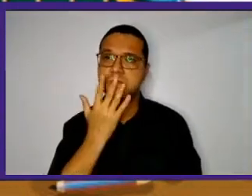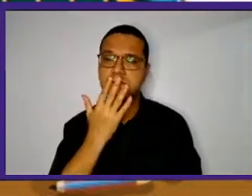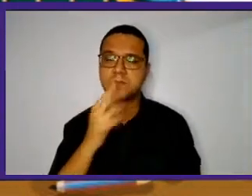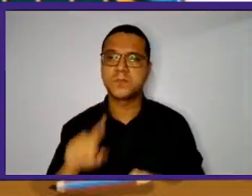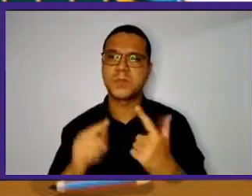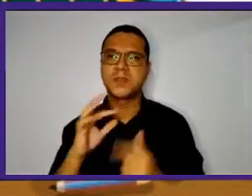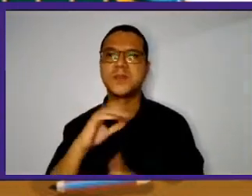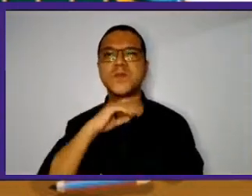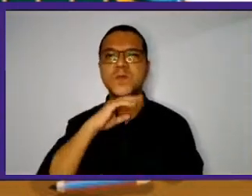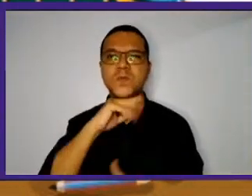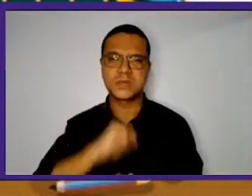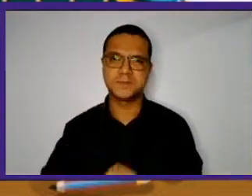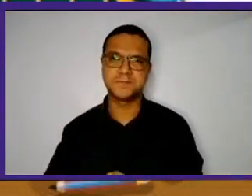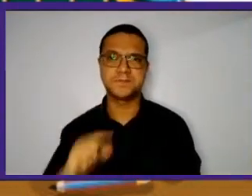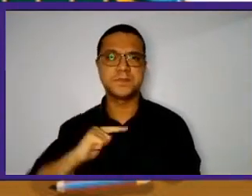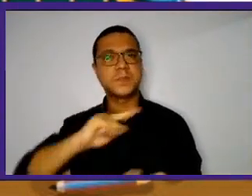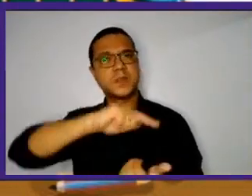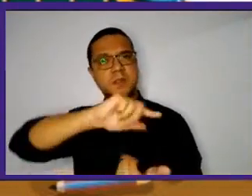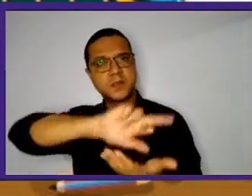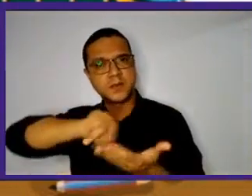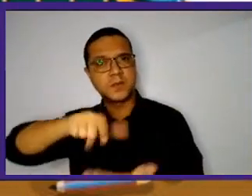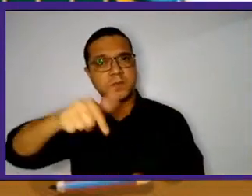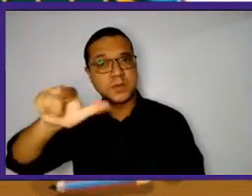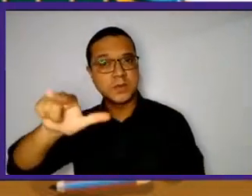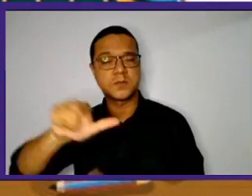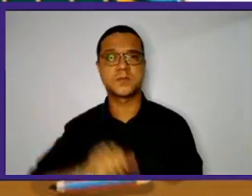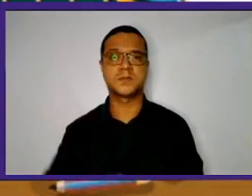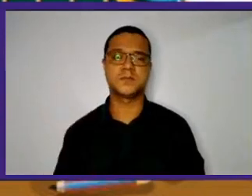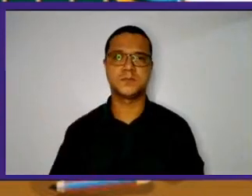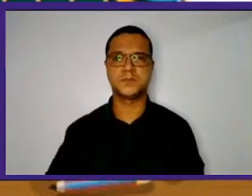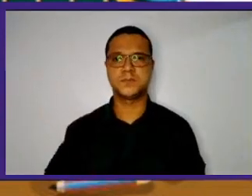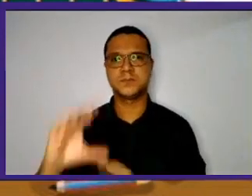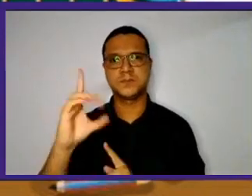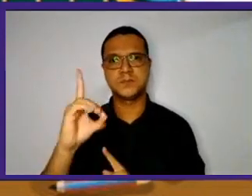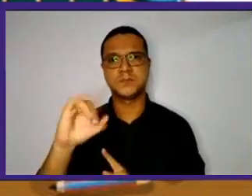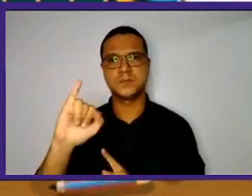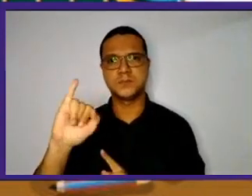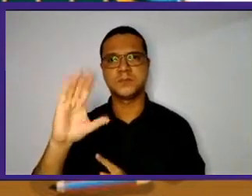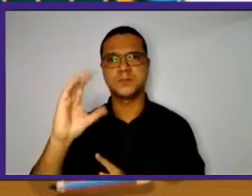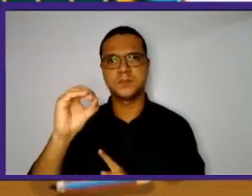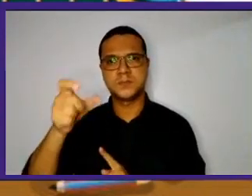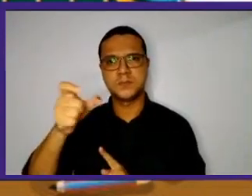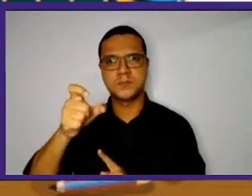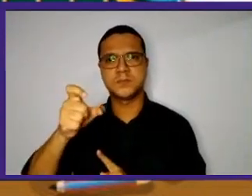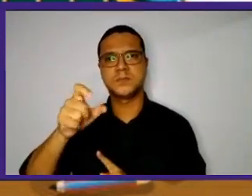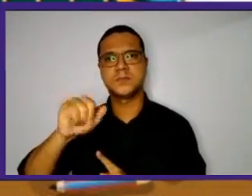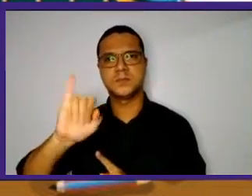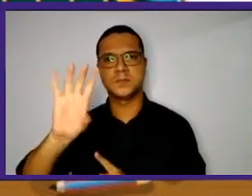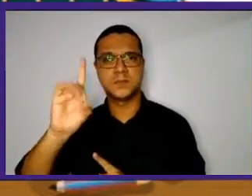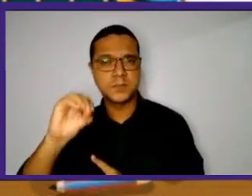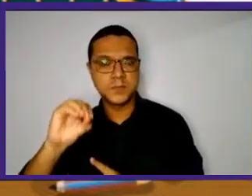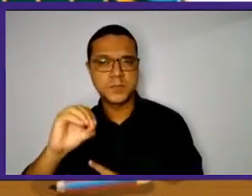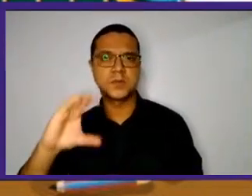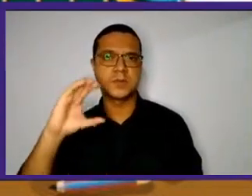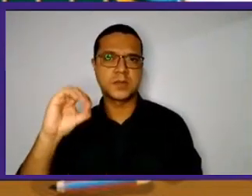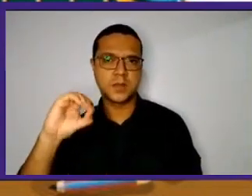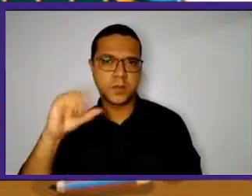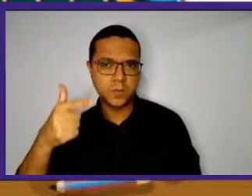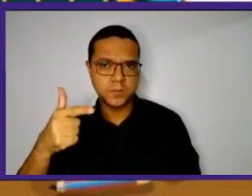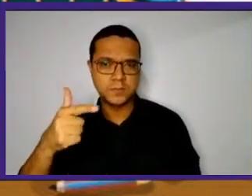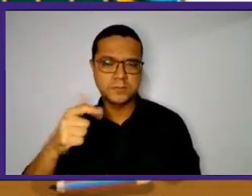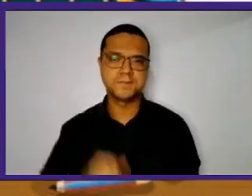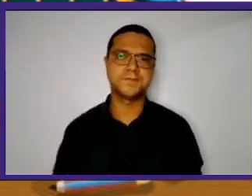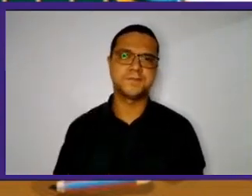tóxico. Aí vamos ter outros, certo? O dióxido de carbono, que a gente conhece como